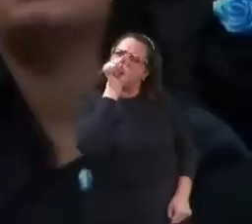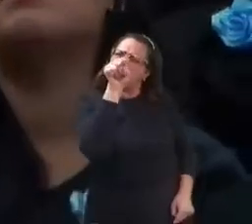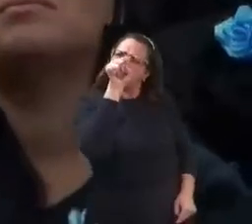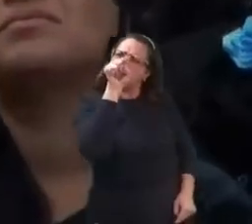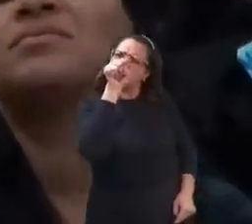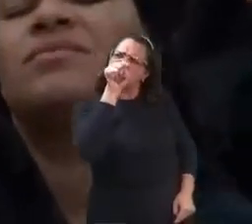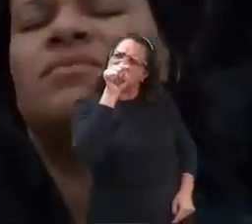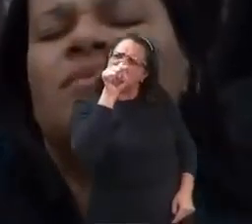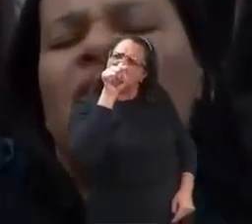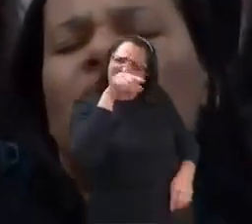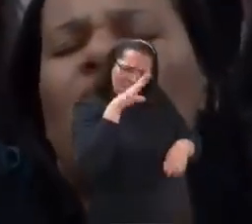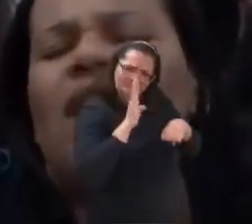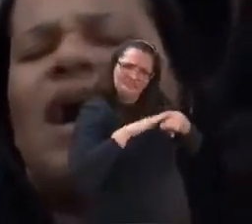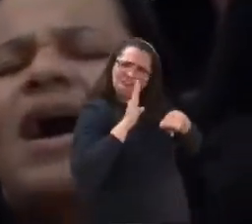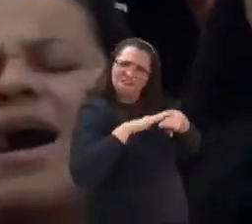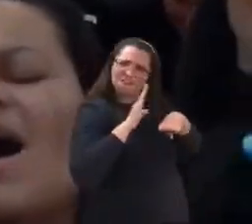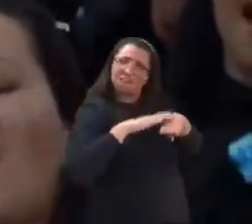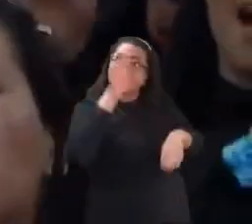isso. Aguenta.